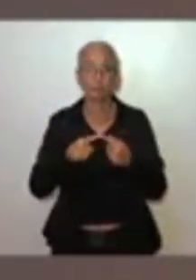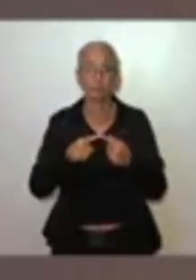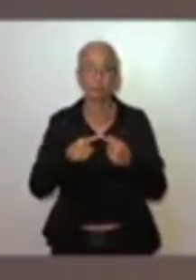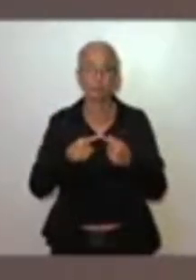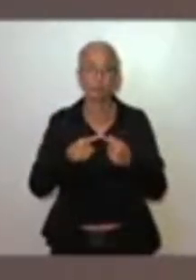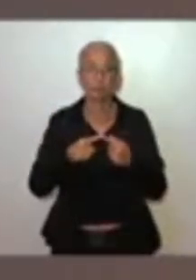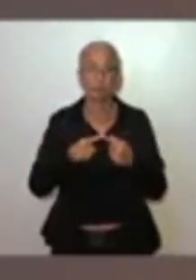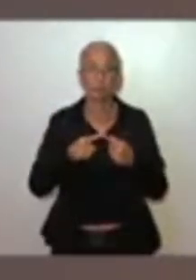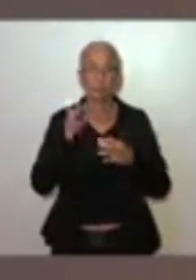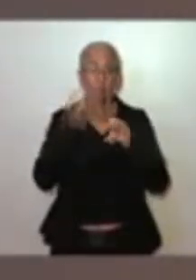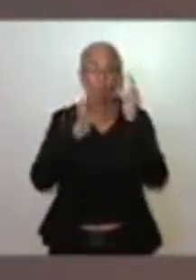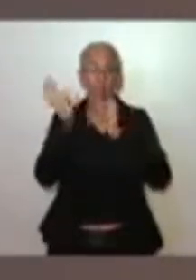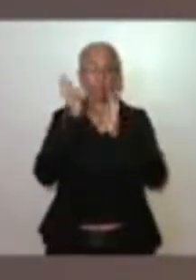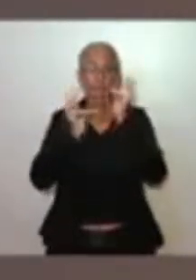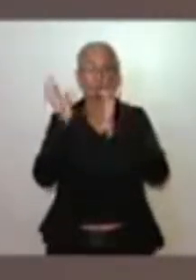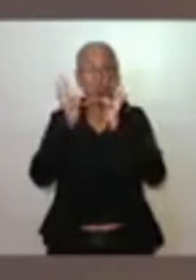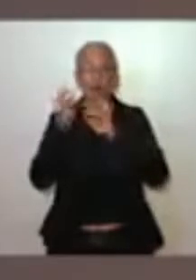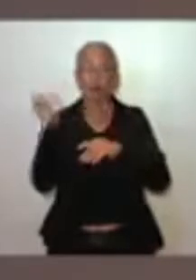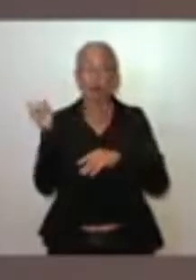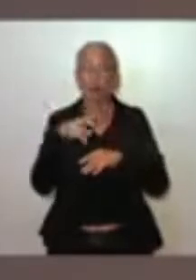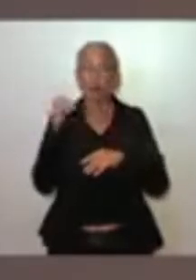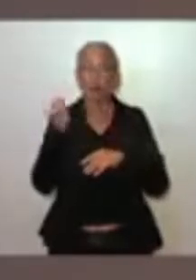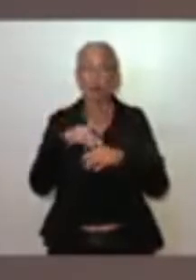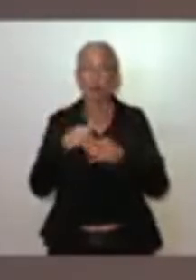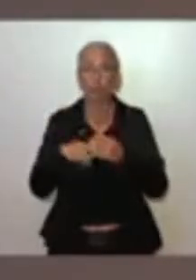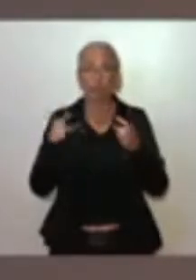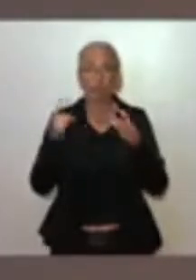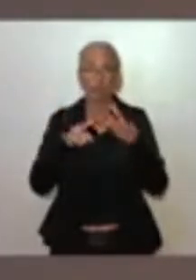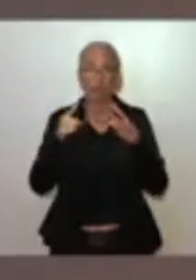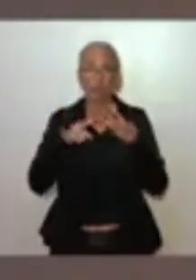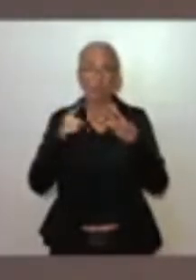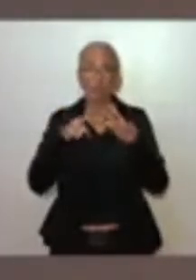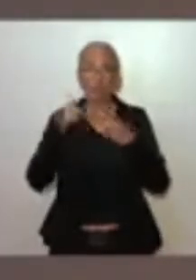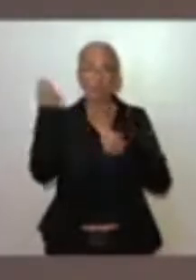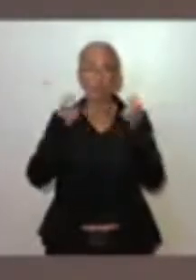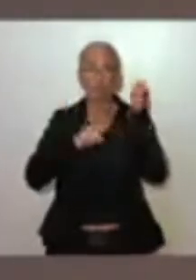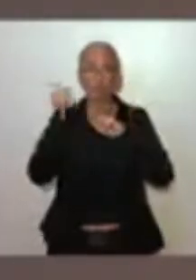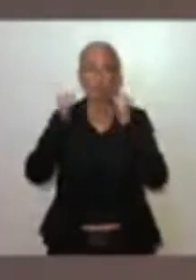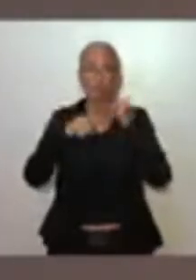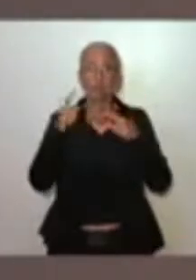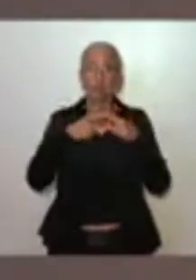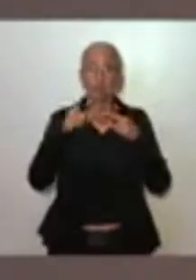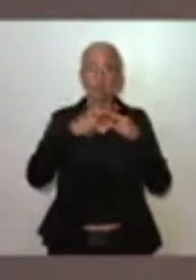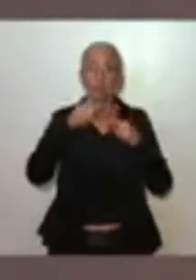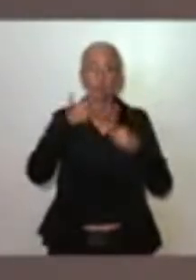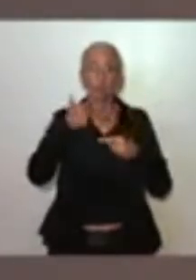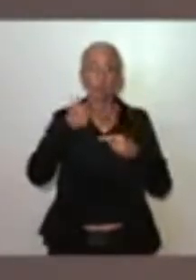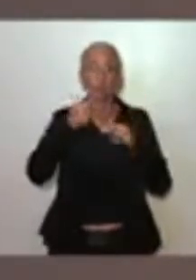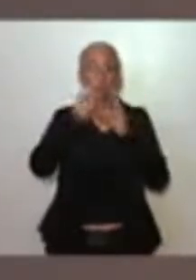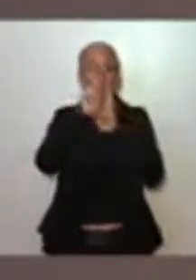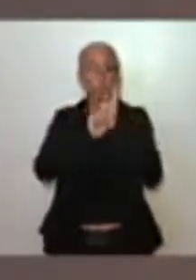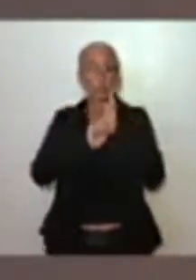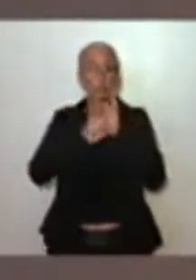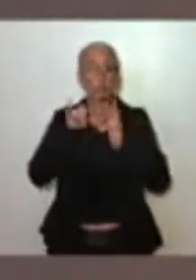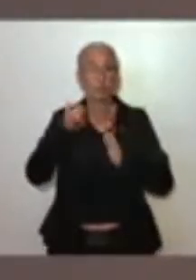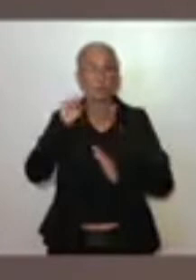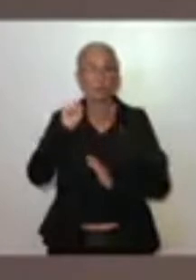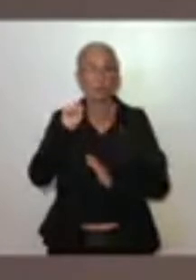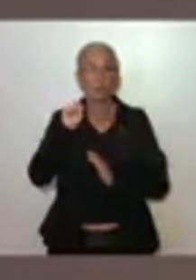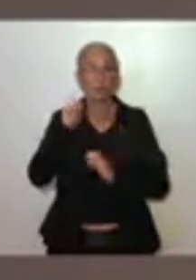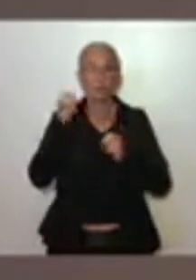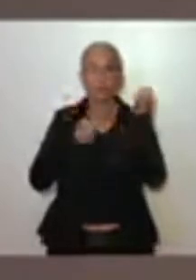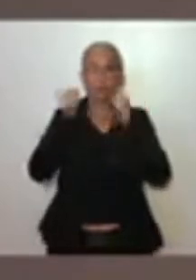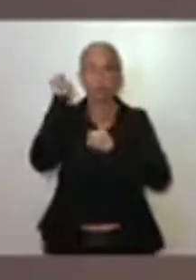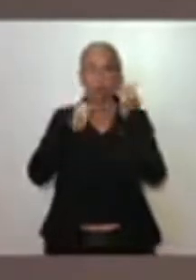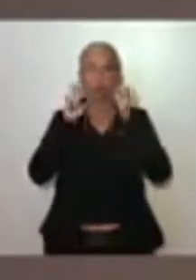tecnológica o digital que é a terceira revolução industrial primeiro do século 18 é simbolizada pelo vapor como fonte de energia